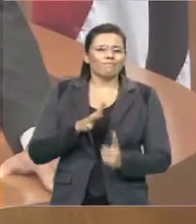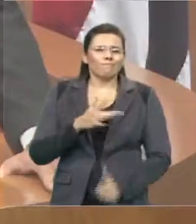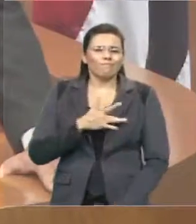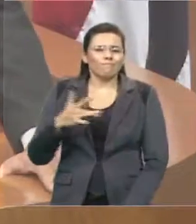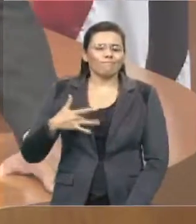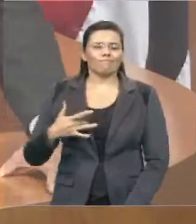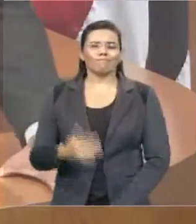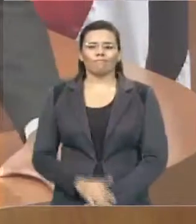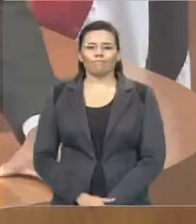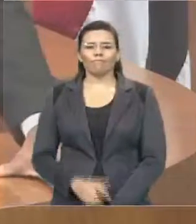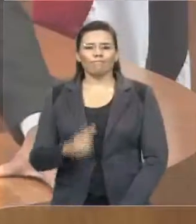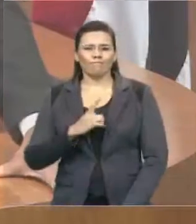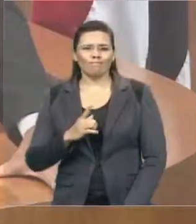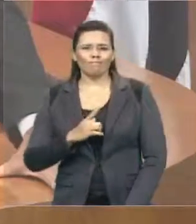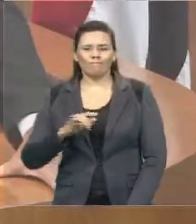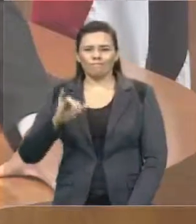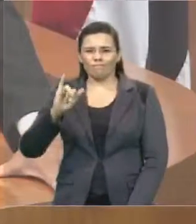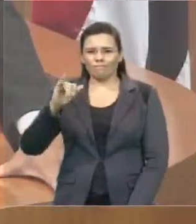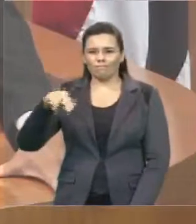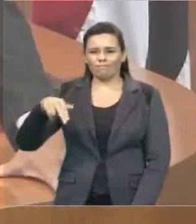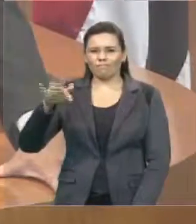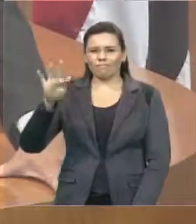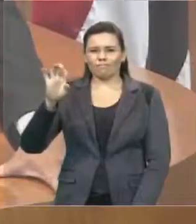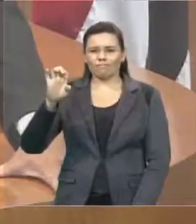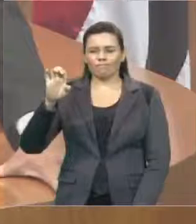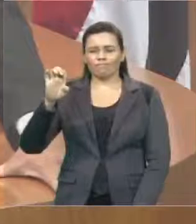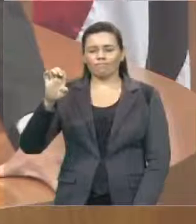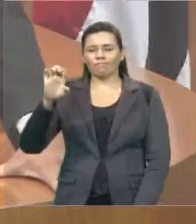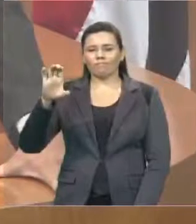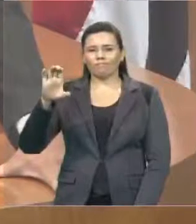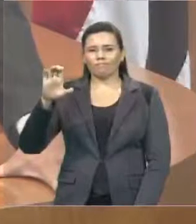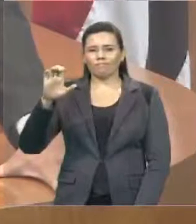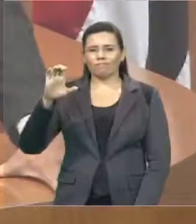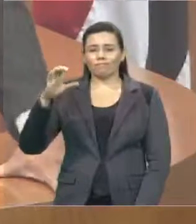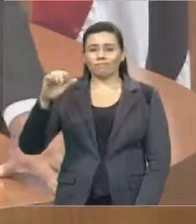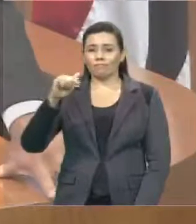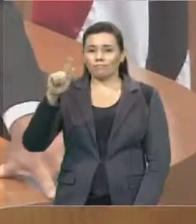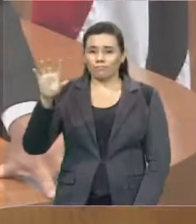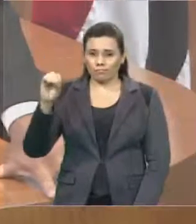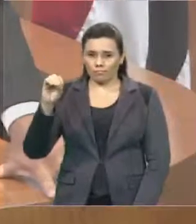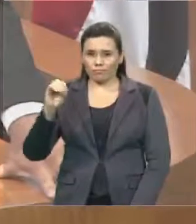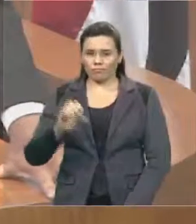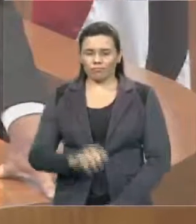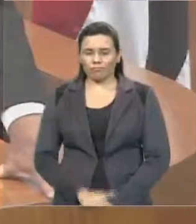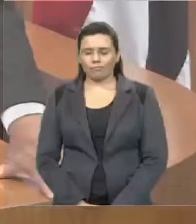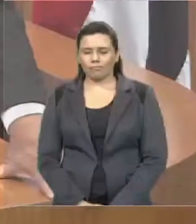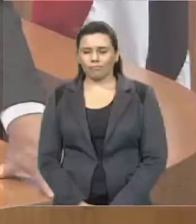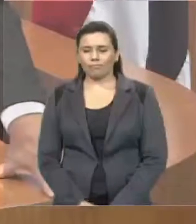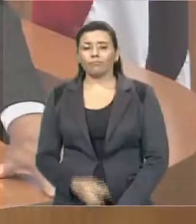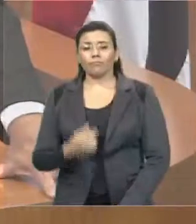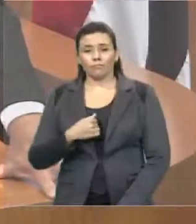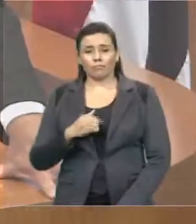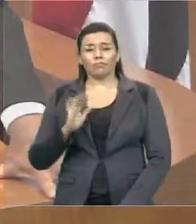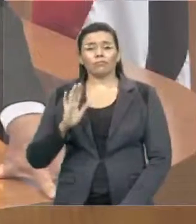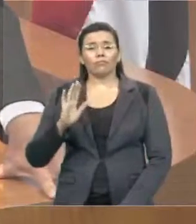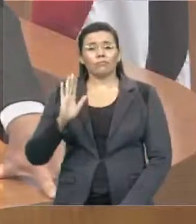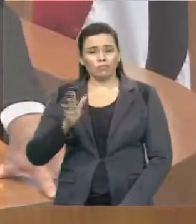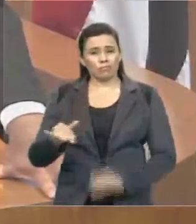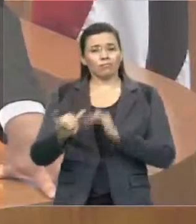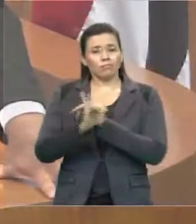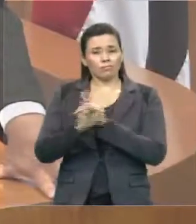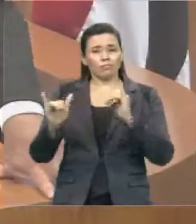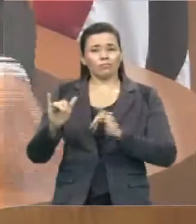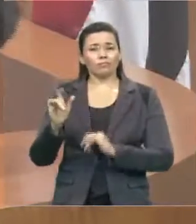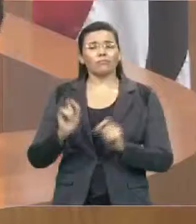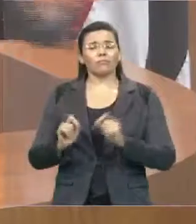de irresponsabilidades pela falta de medicação dentro do hospital para atender os pacientes, a falta de infraestrutura, de ambulância